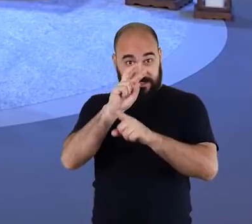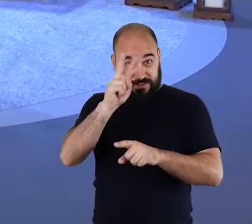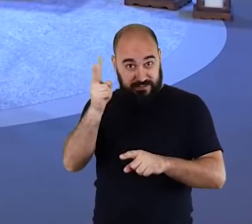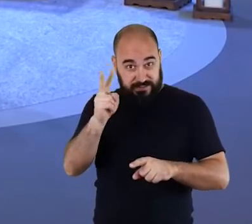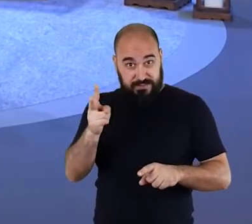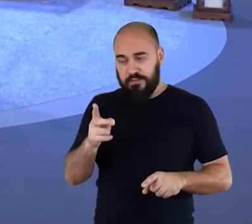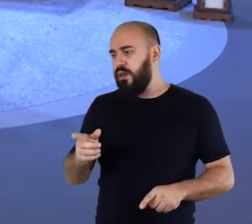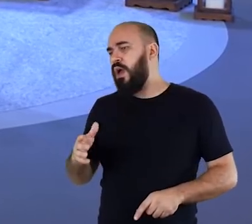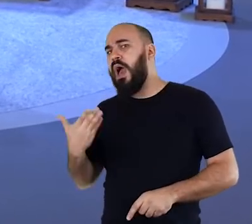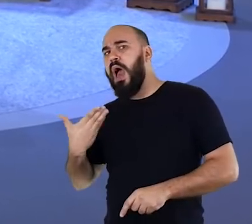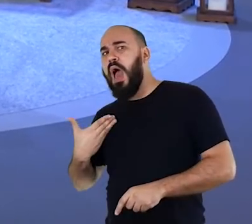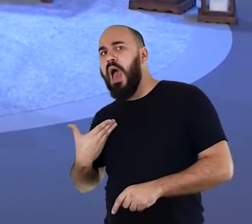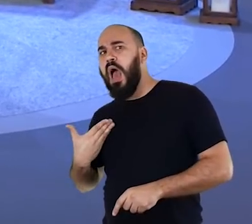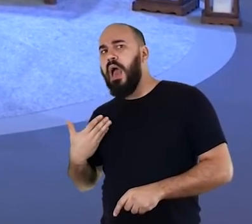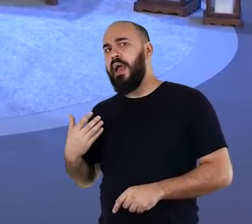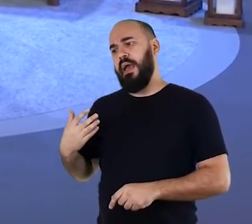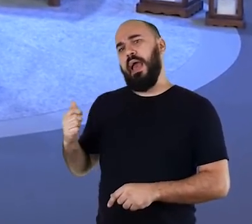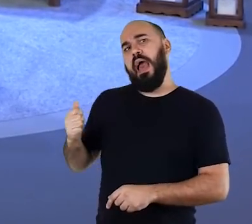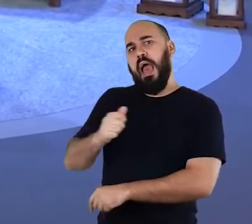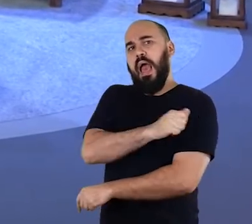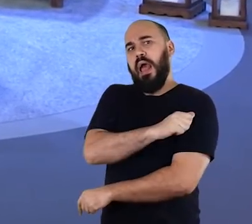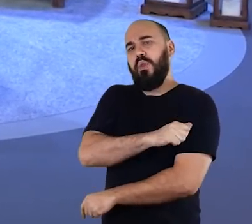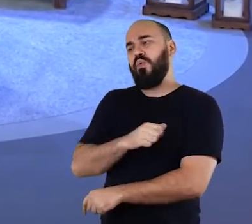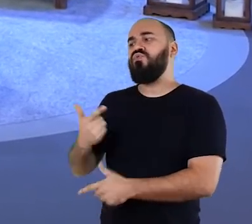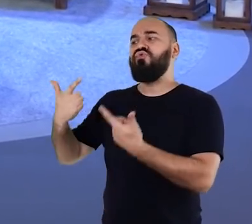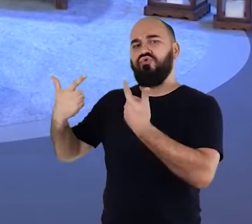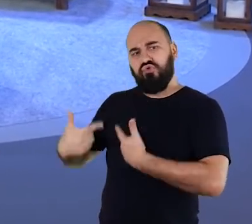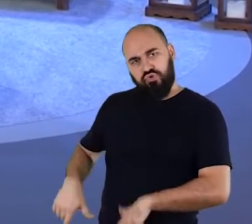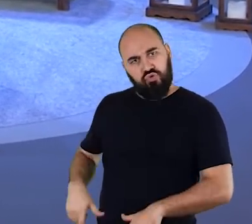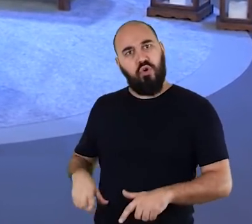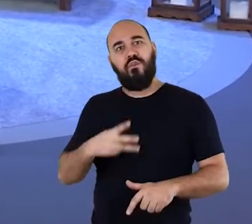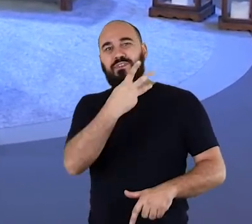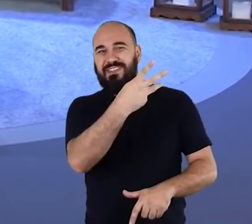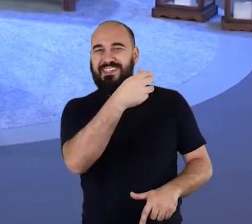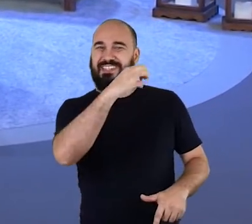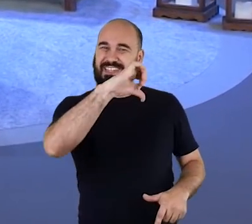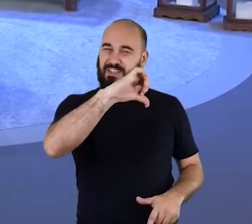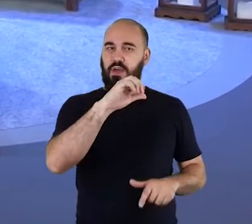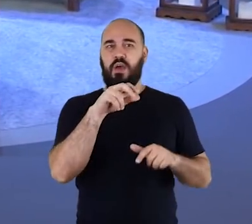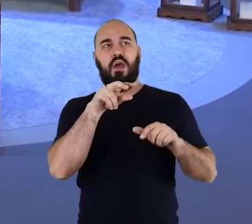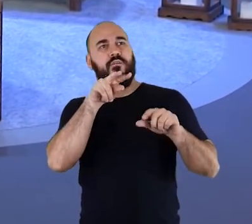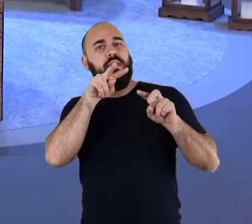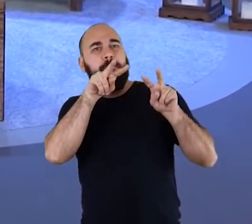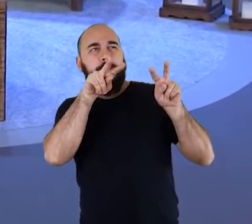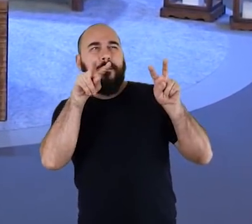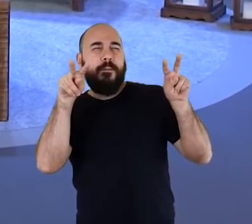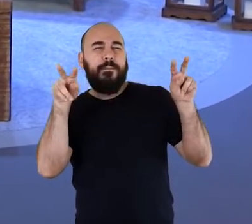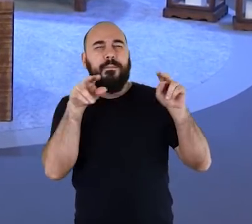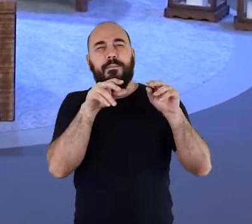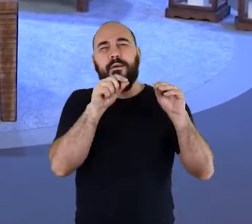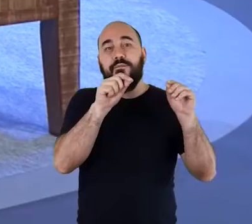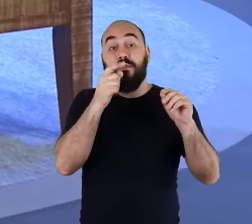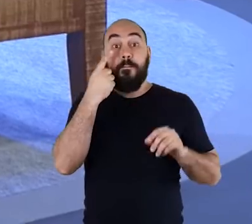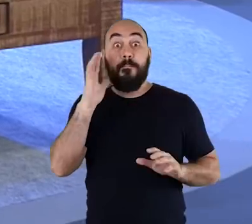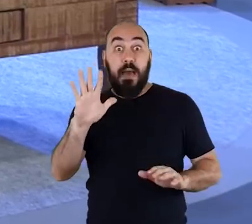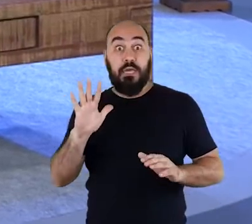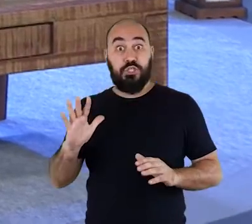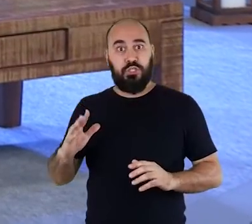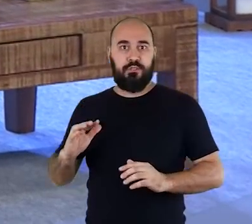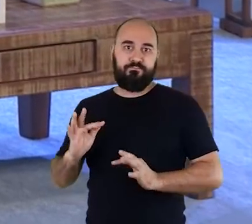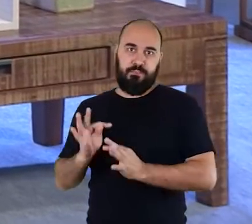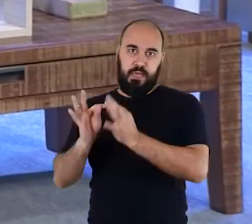39. Só que dessa vez, eles utilizaram uma alta tecnologia de fotografia tridimensional.